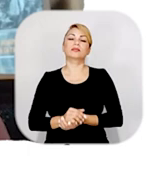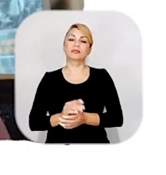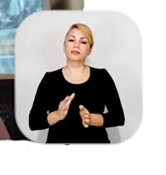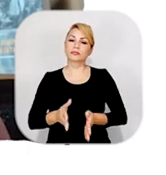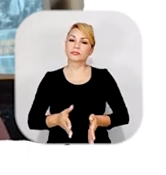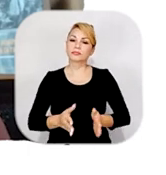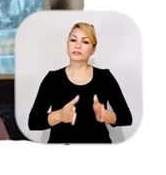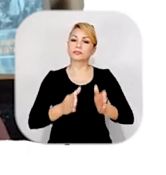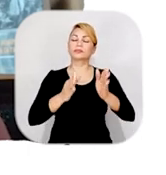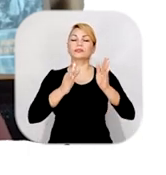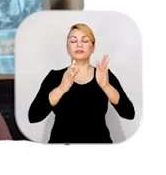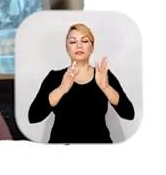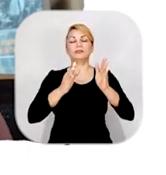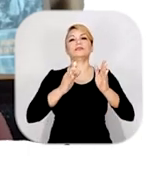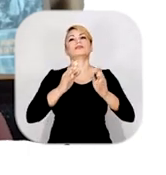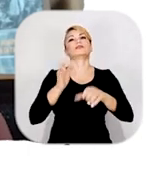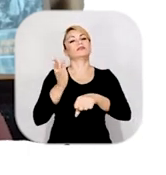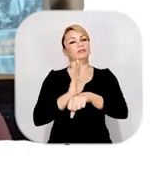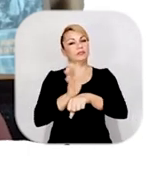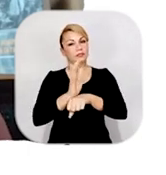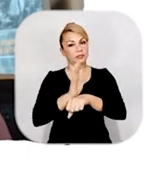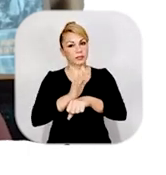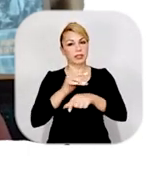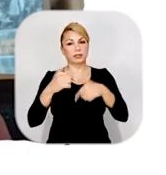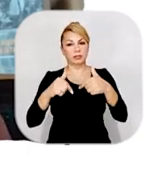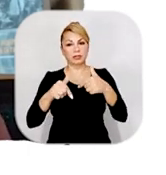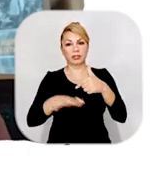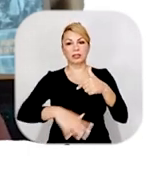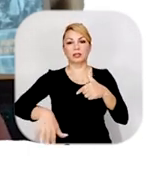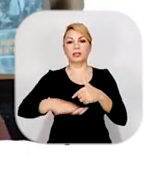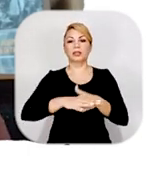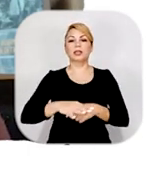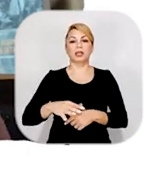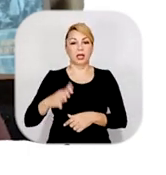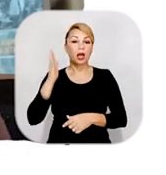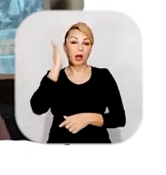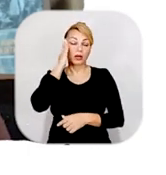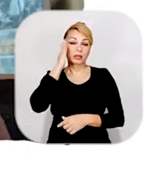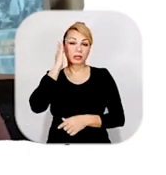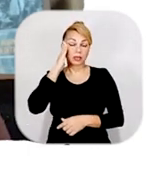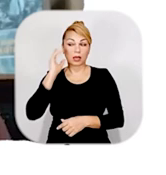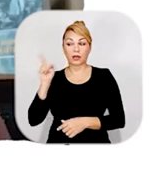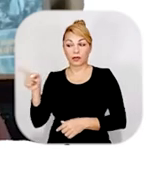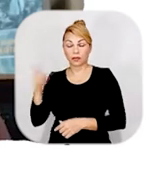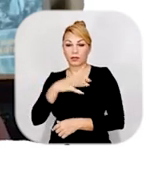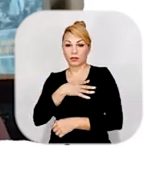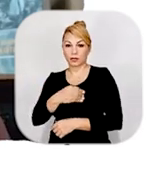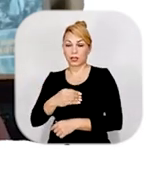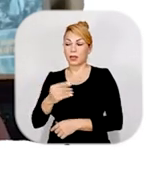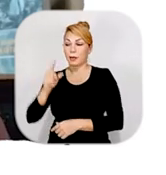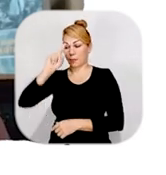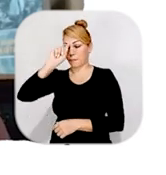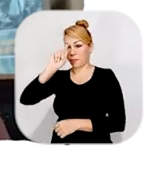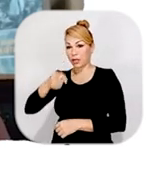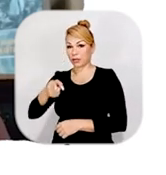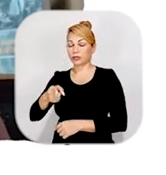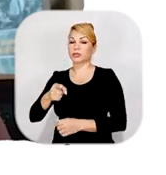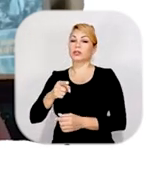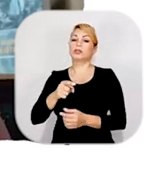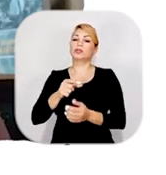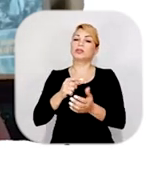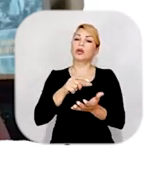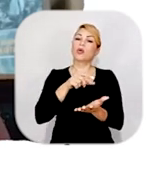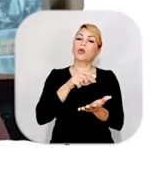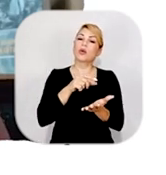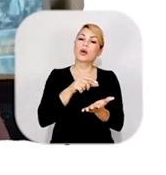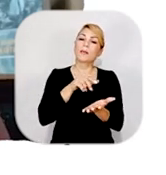aí do vídeo. E eu sabia, no acervo, o filho dele, ele mandou digitalizar, eu pedi, e ele pagou do bolso dele,